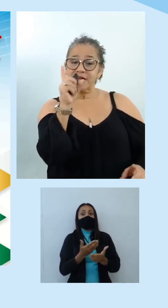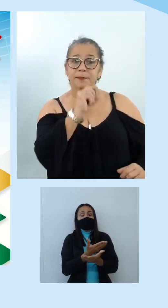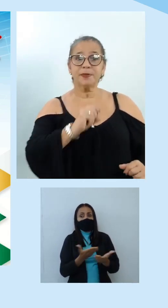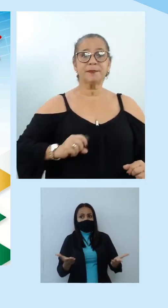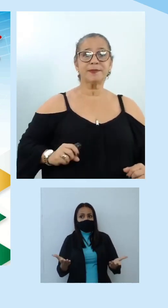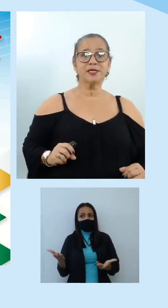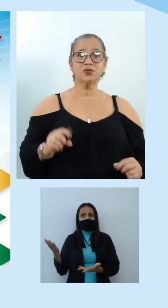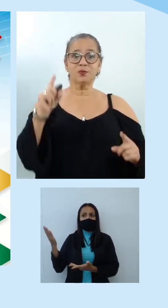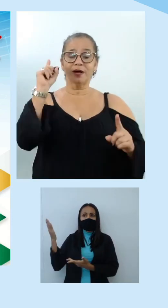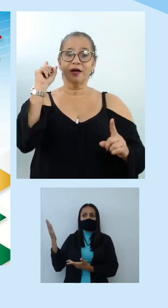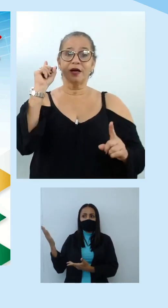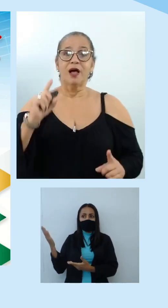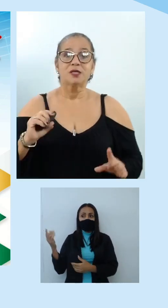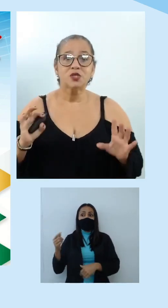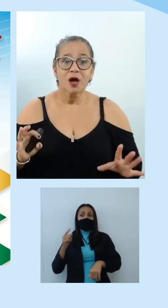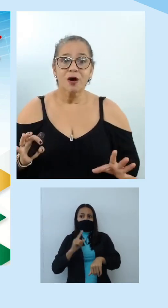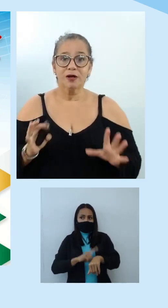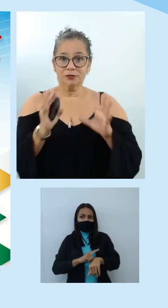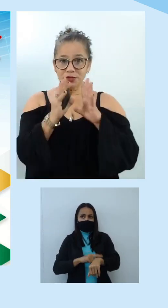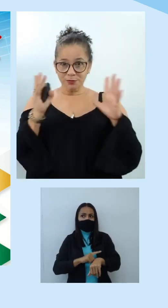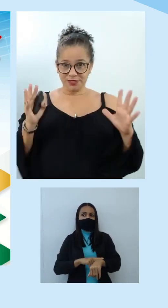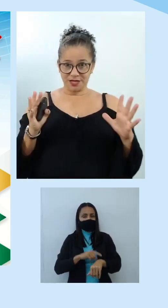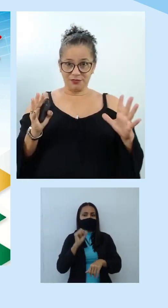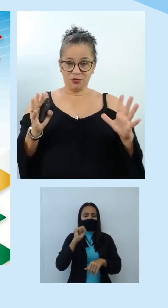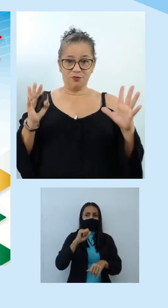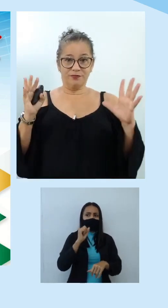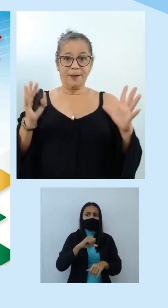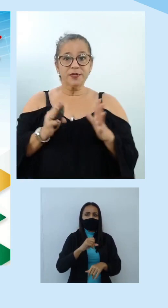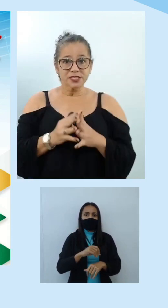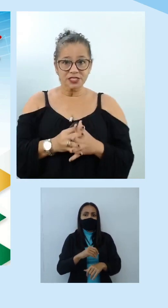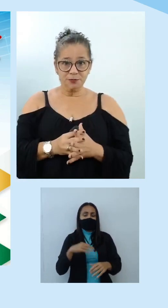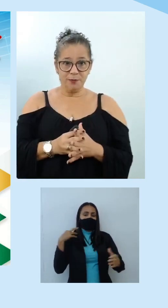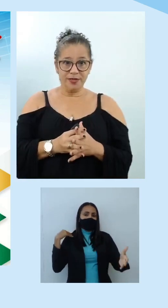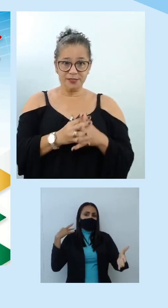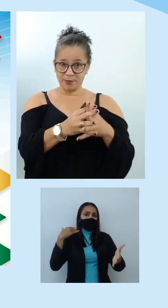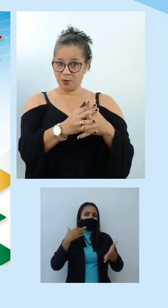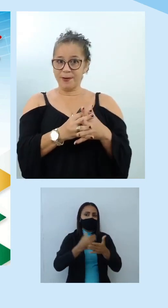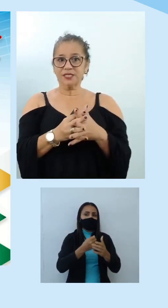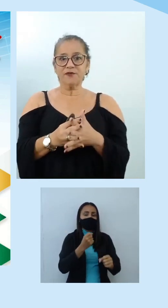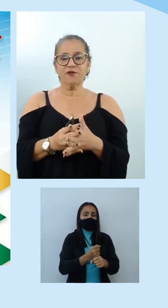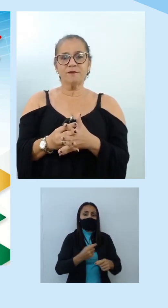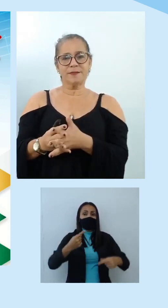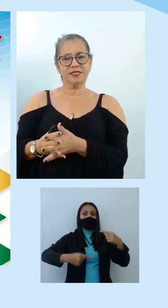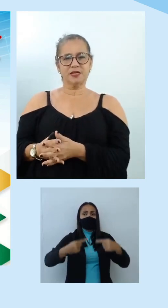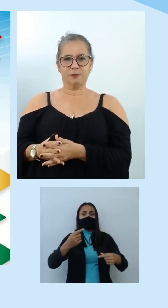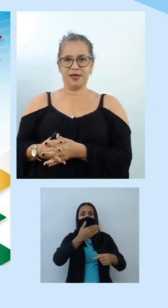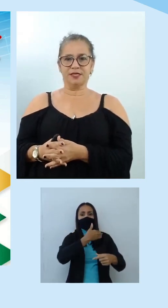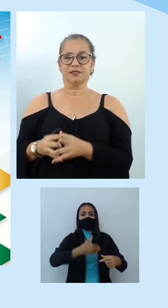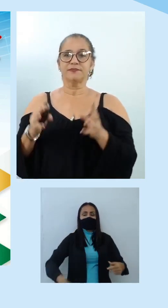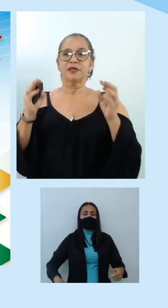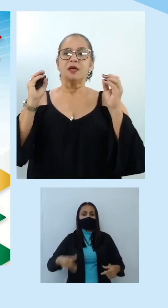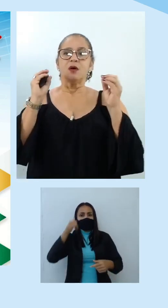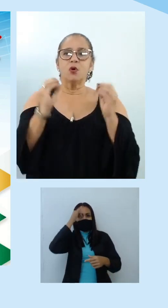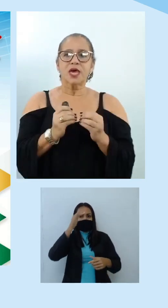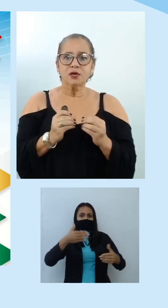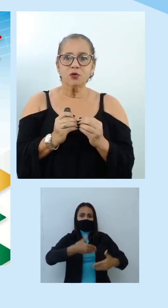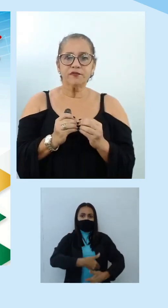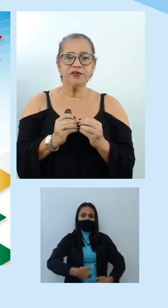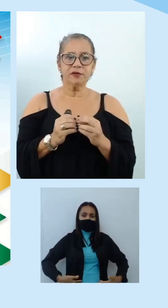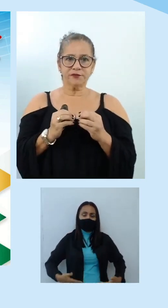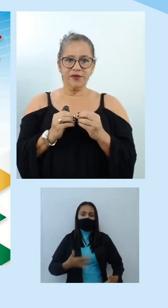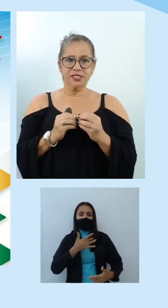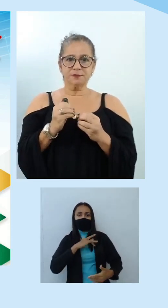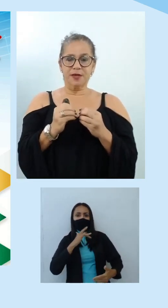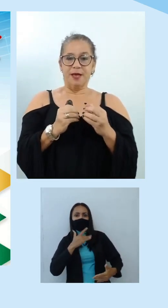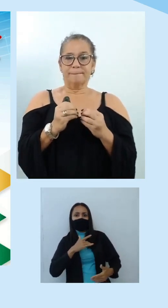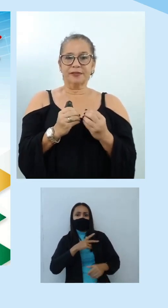vamos dar tempo ainda para mais uma. Só, nos últimos anos, há políticas públicas para combate à fome e à miséria do país. O que o